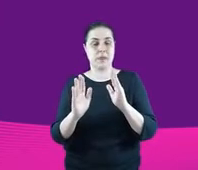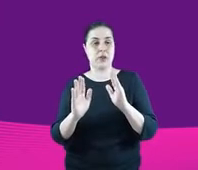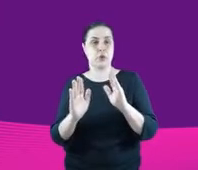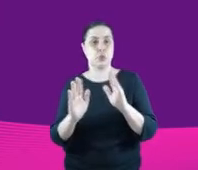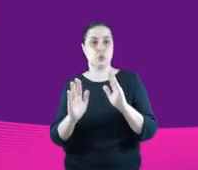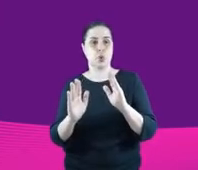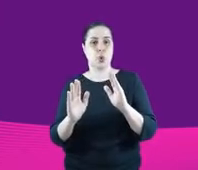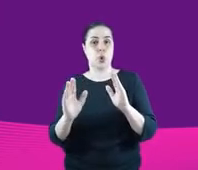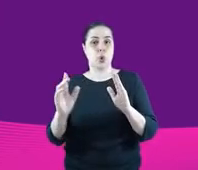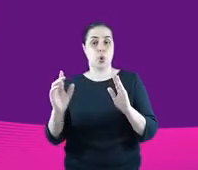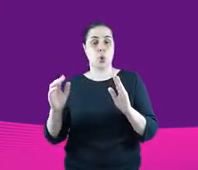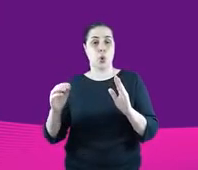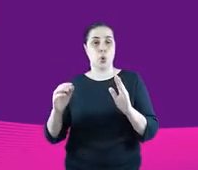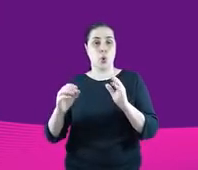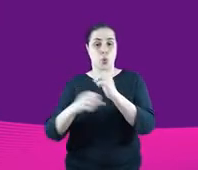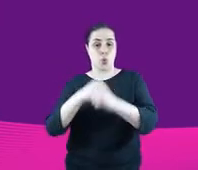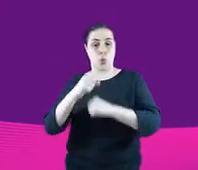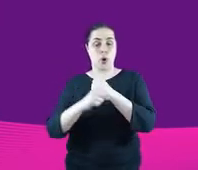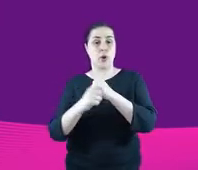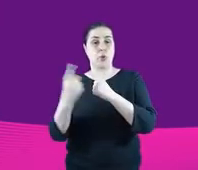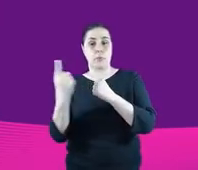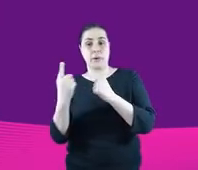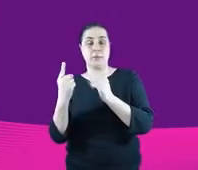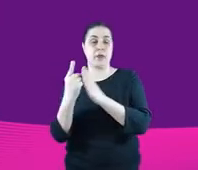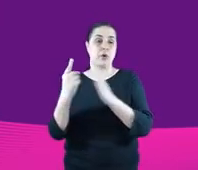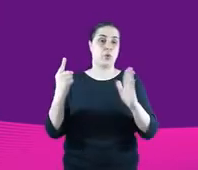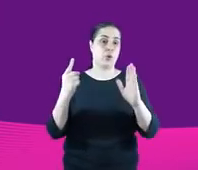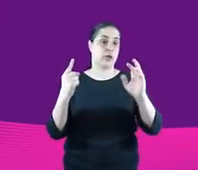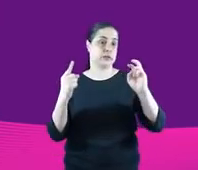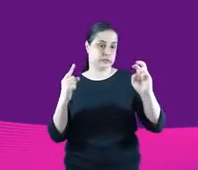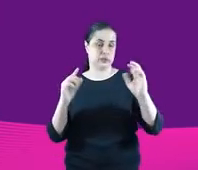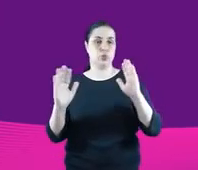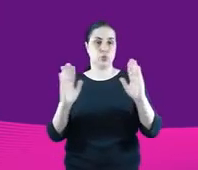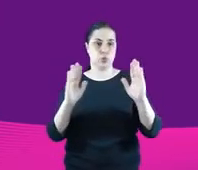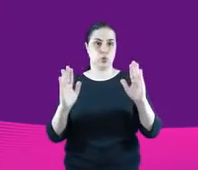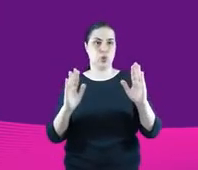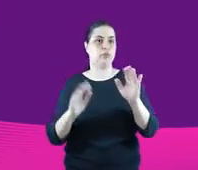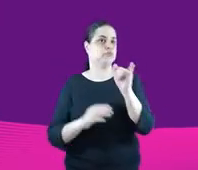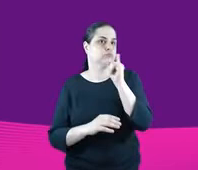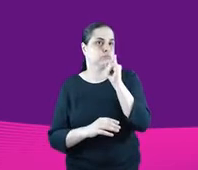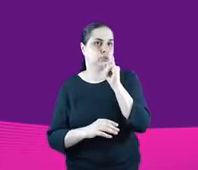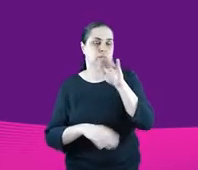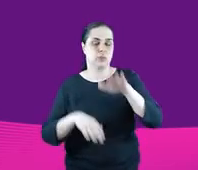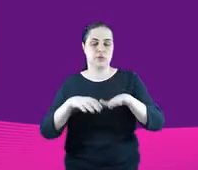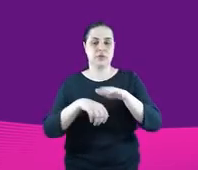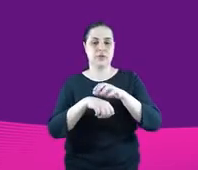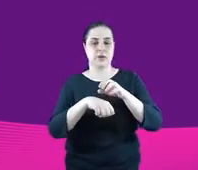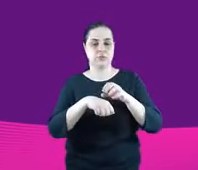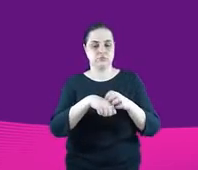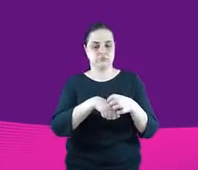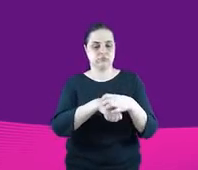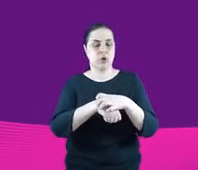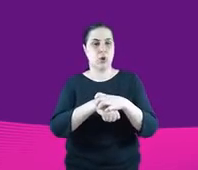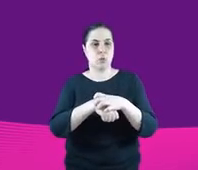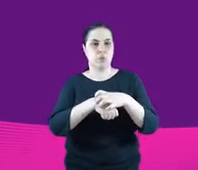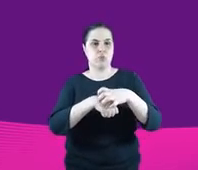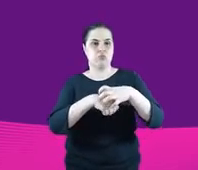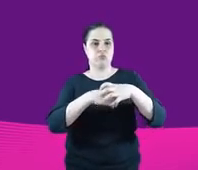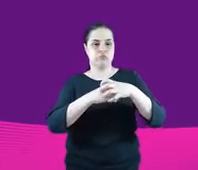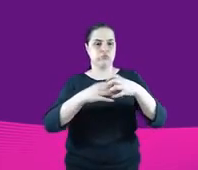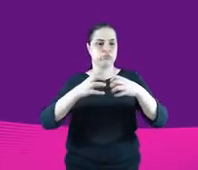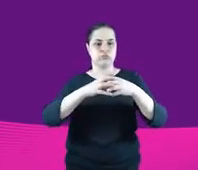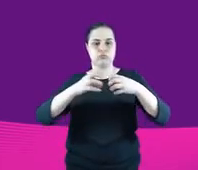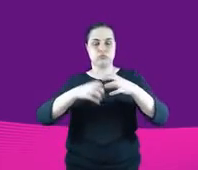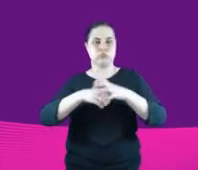pouco mais agressiva, como no caso dos tumores HER2 positivos e triplo negativos, essa recorrência pode ser nos 2